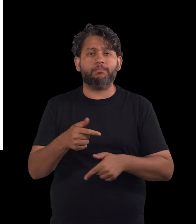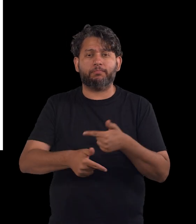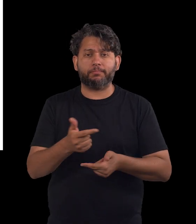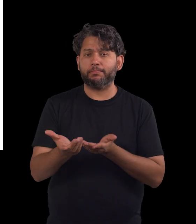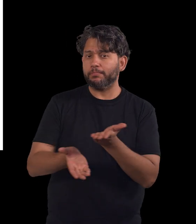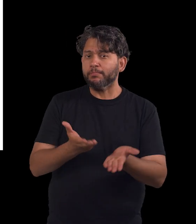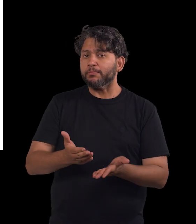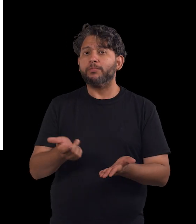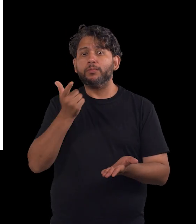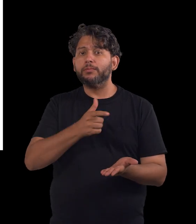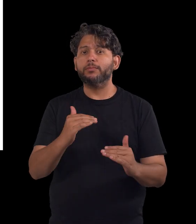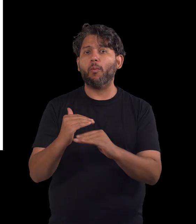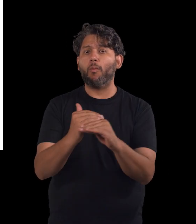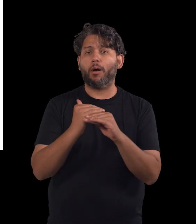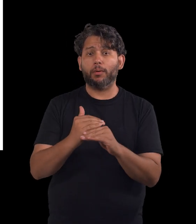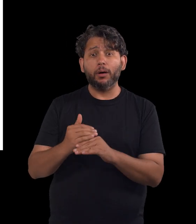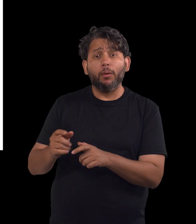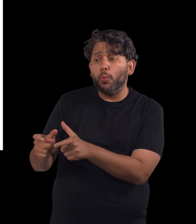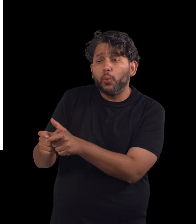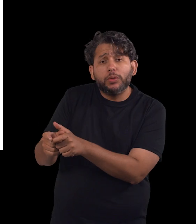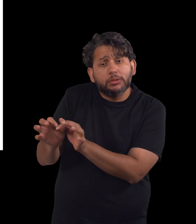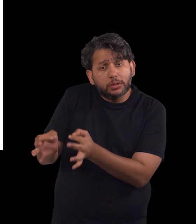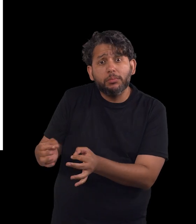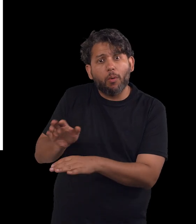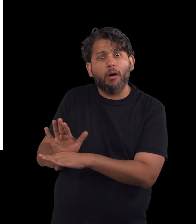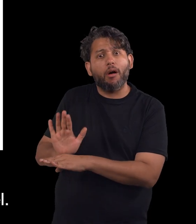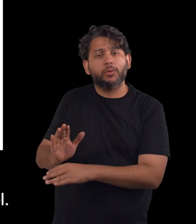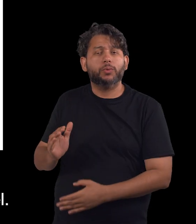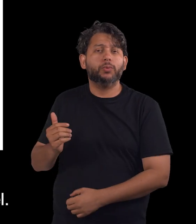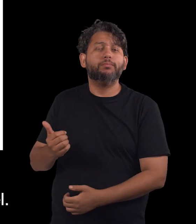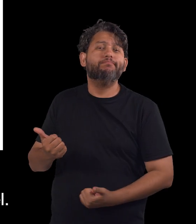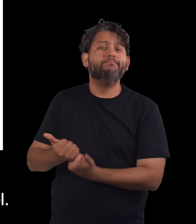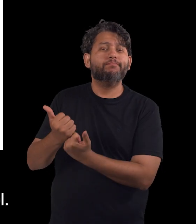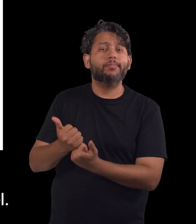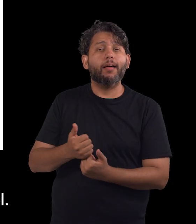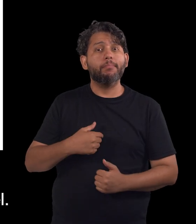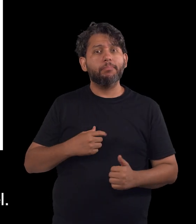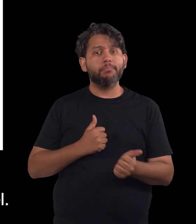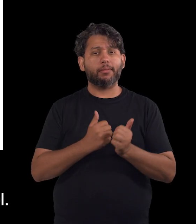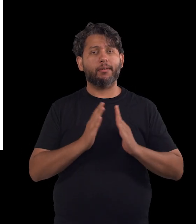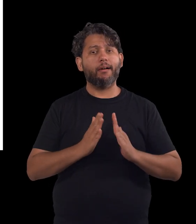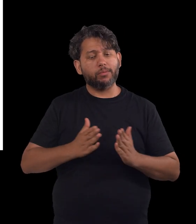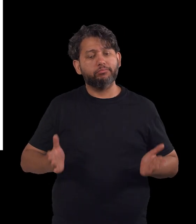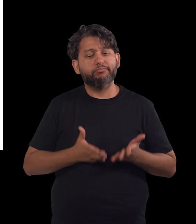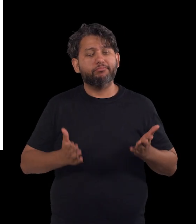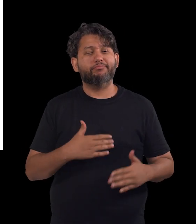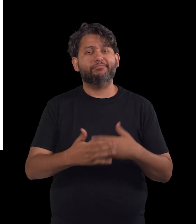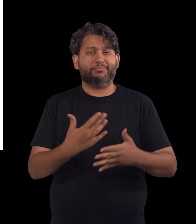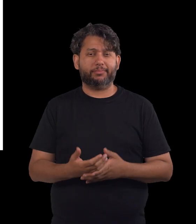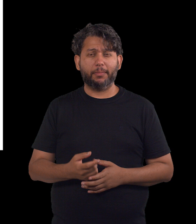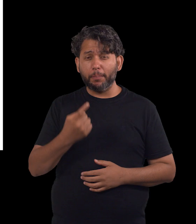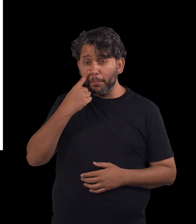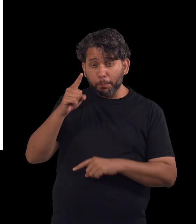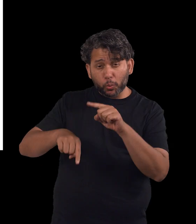com condições justas de trabalho, apoiar pequenos produtores e o comércio local sempre que possível. Significa